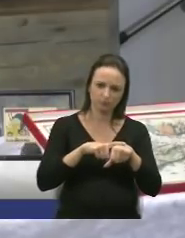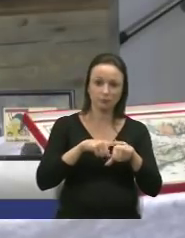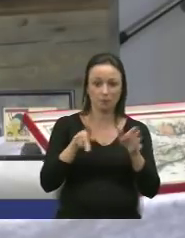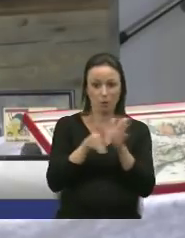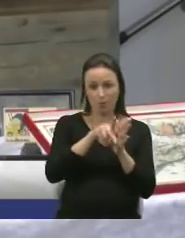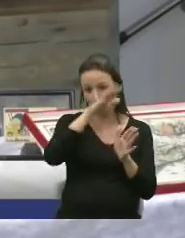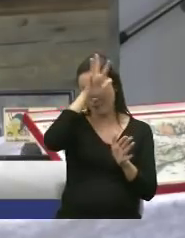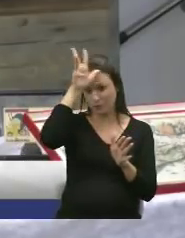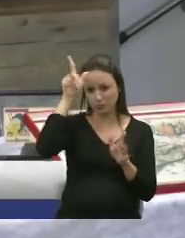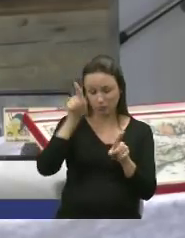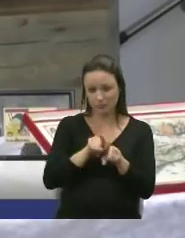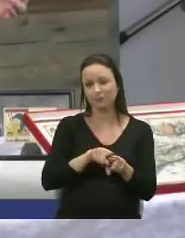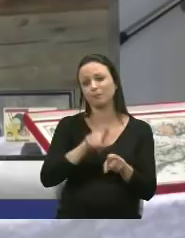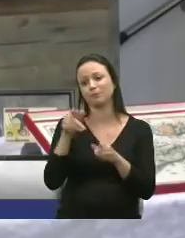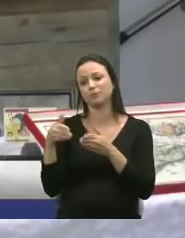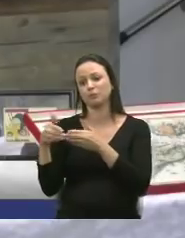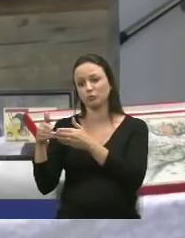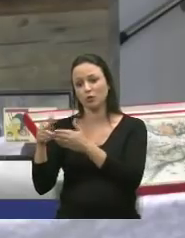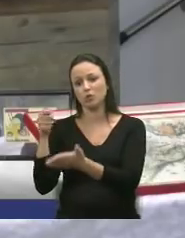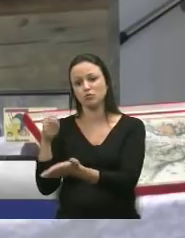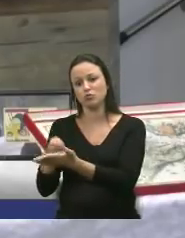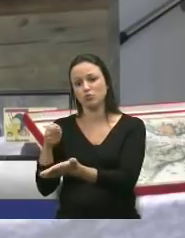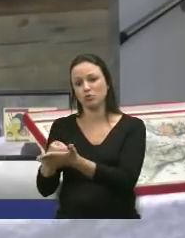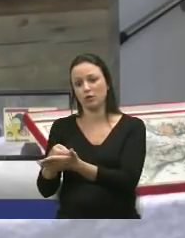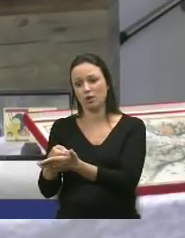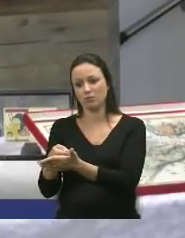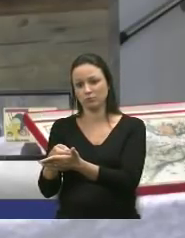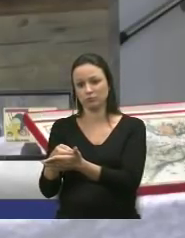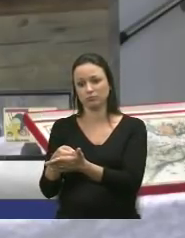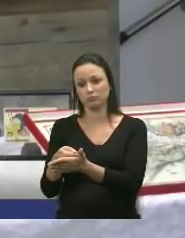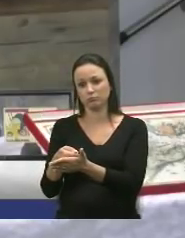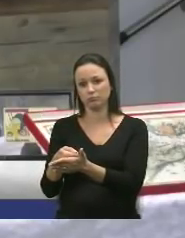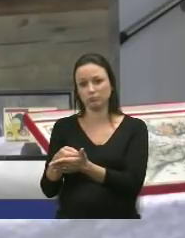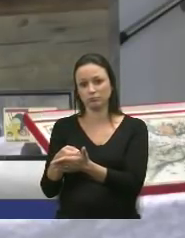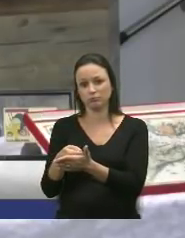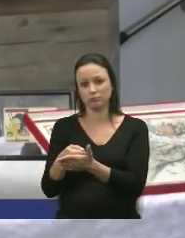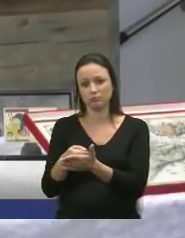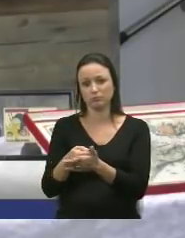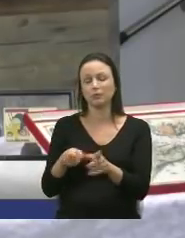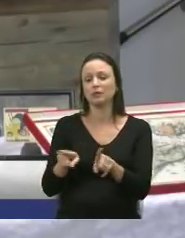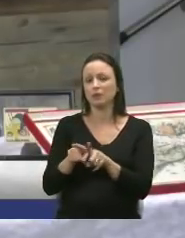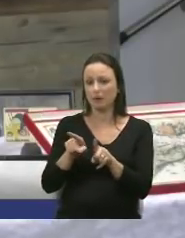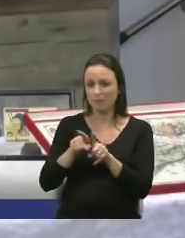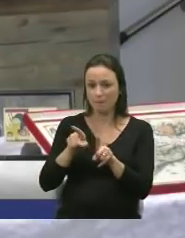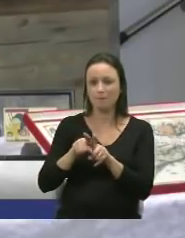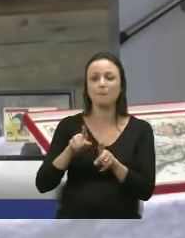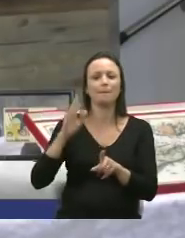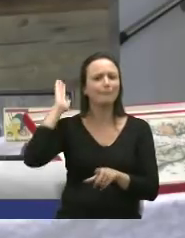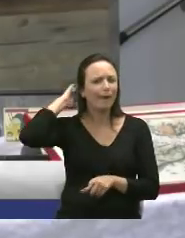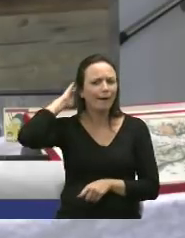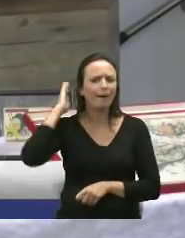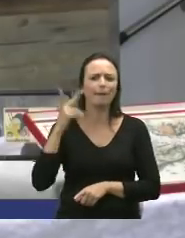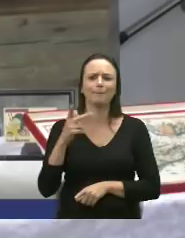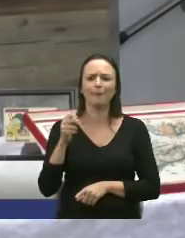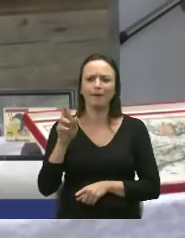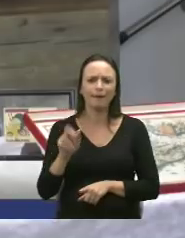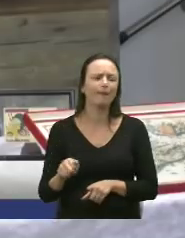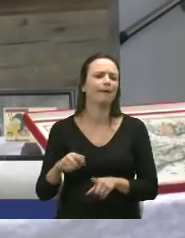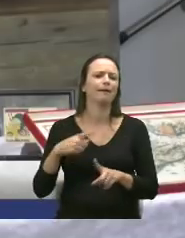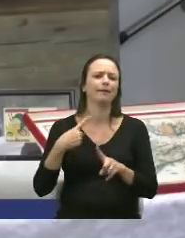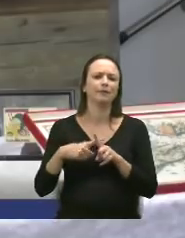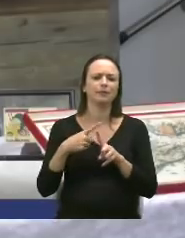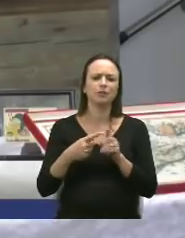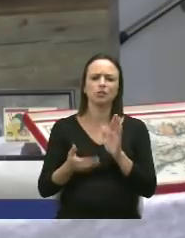amazonenses, e embarcações ditatoriais, Amazonas. Como eu citei o Pará também, usando bandeira paulista, que foi retirada em